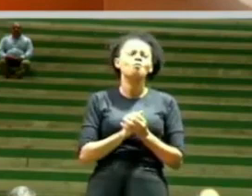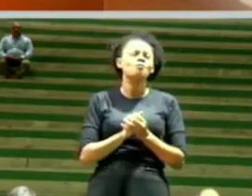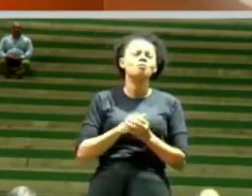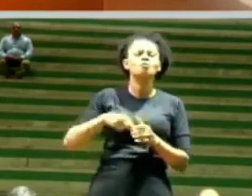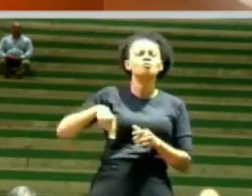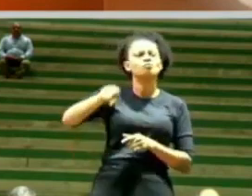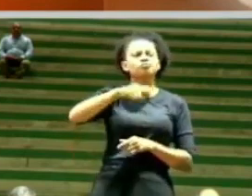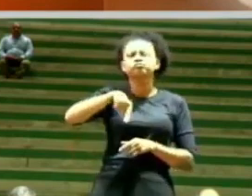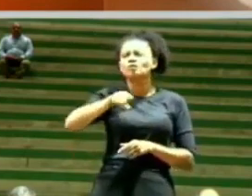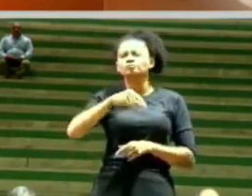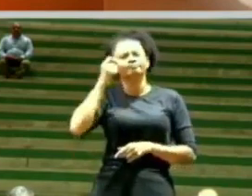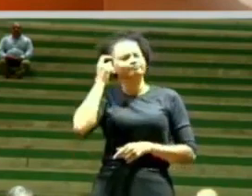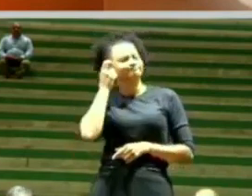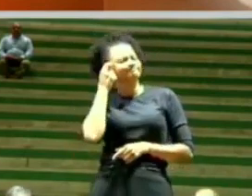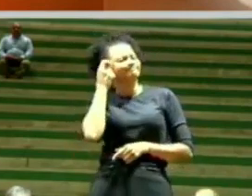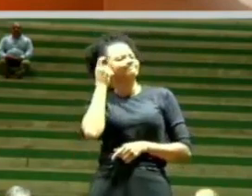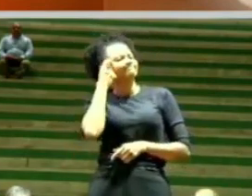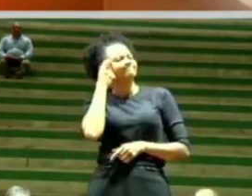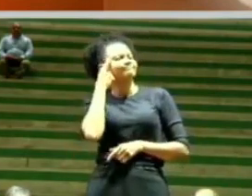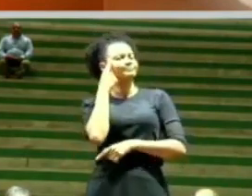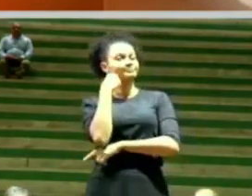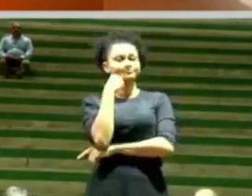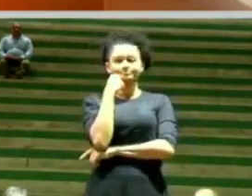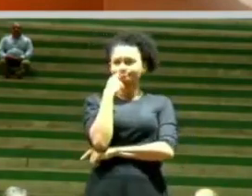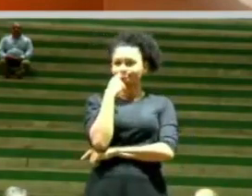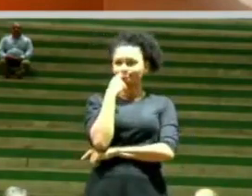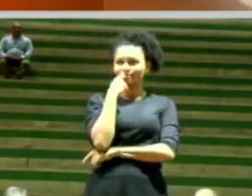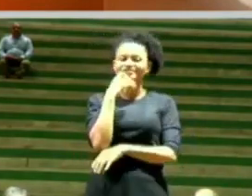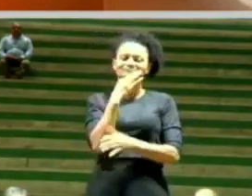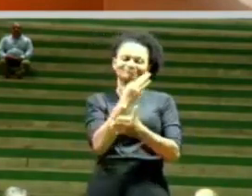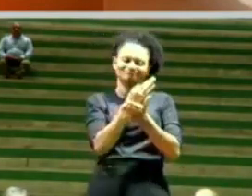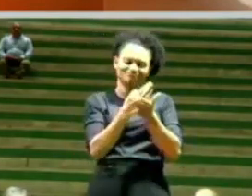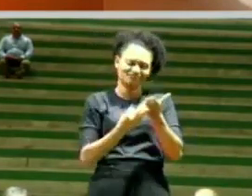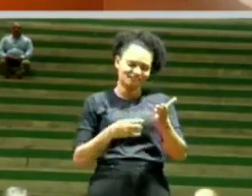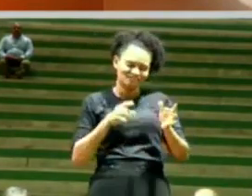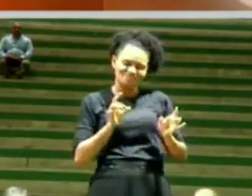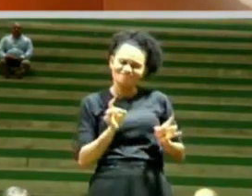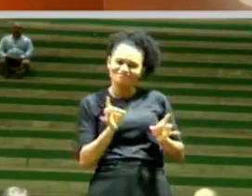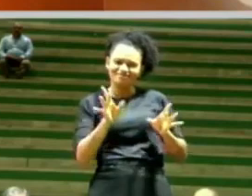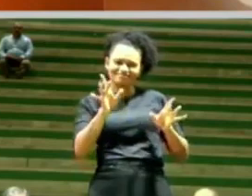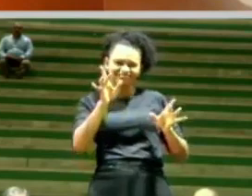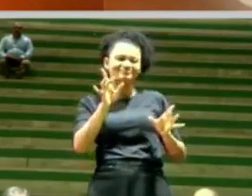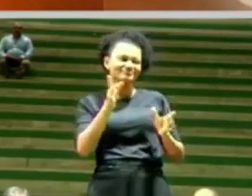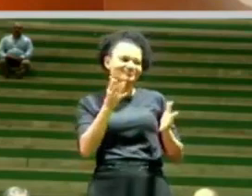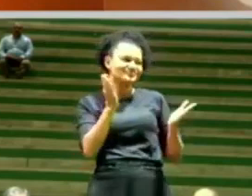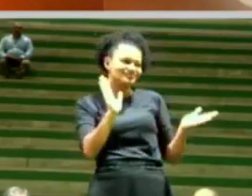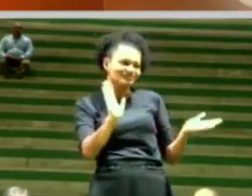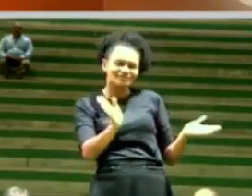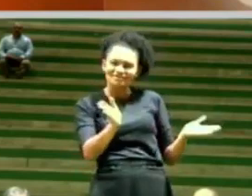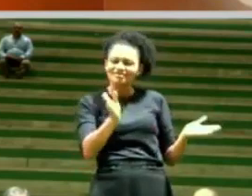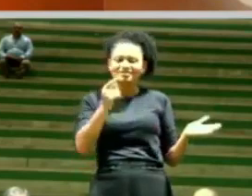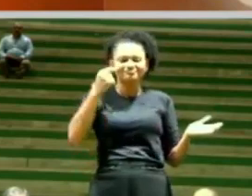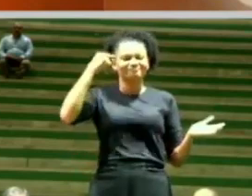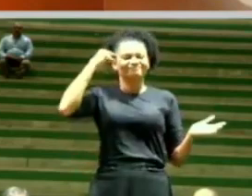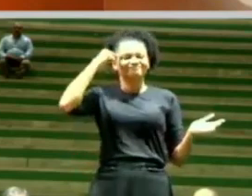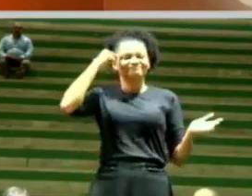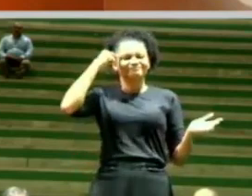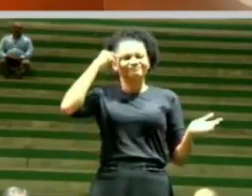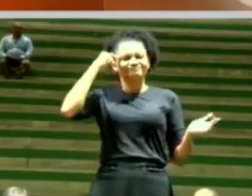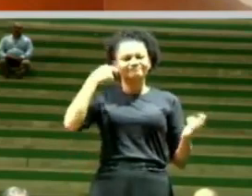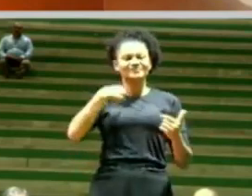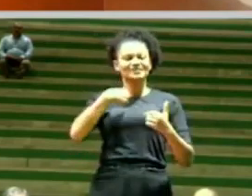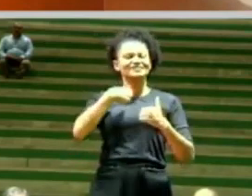tenham imaginado que leríamos o texto que nós lemos. E com isso eu